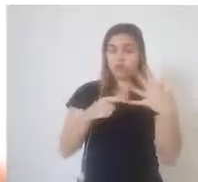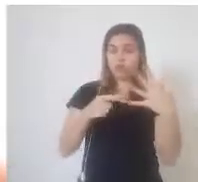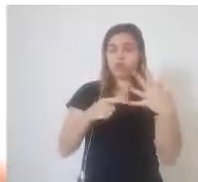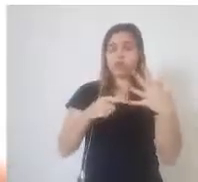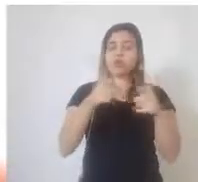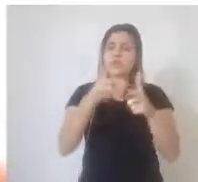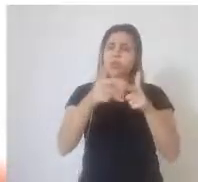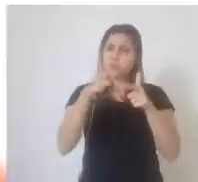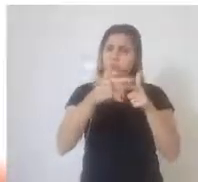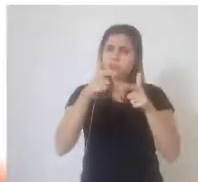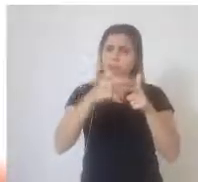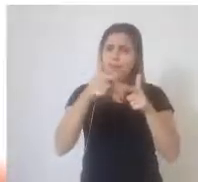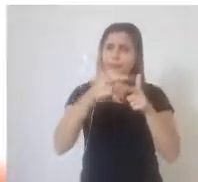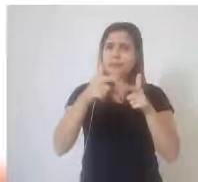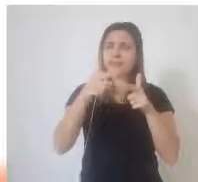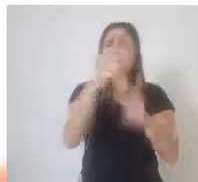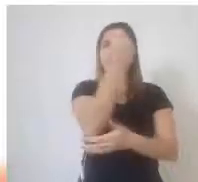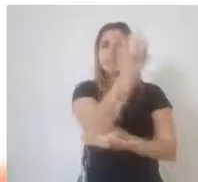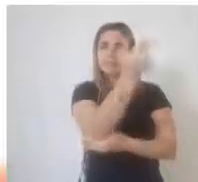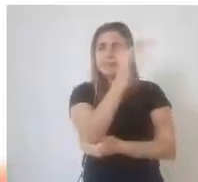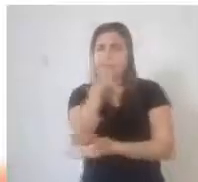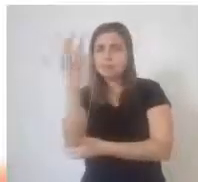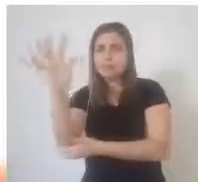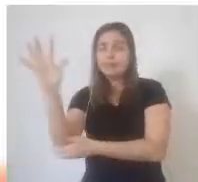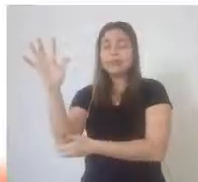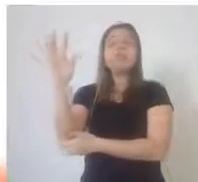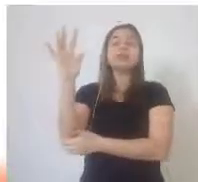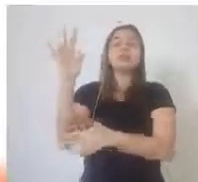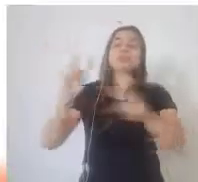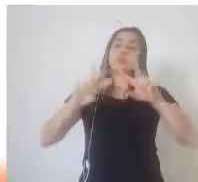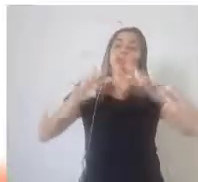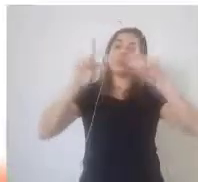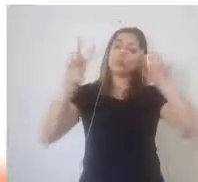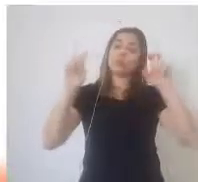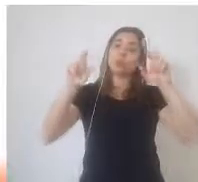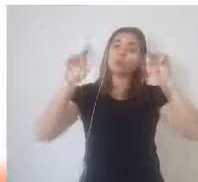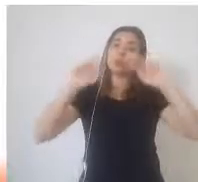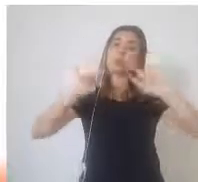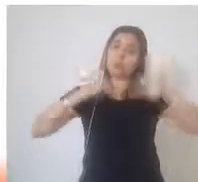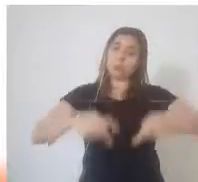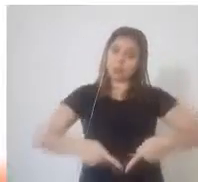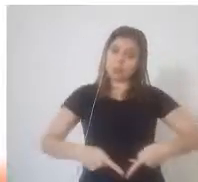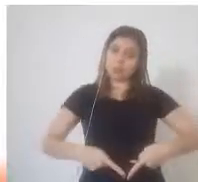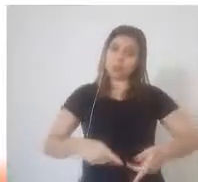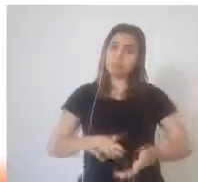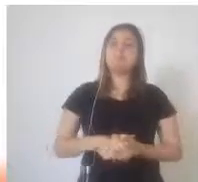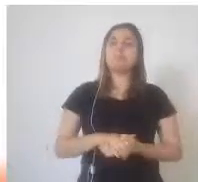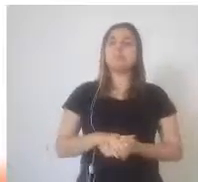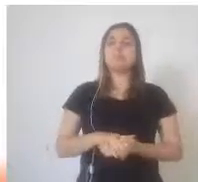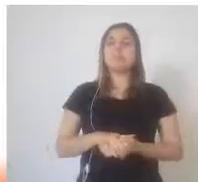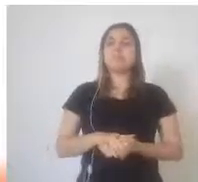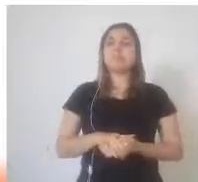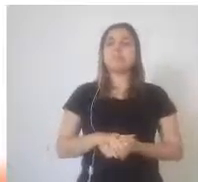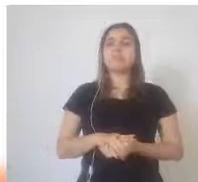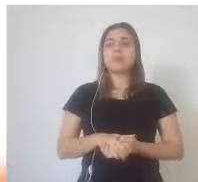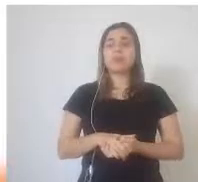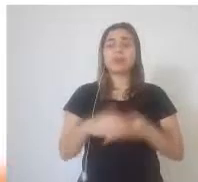ambientais associados com todos esses conceitos, né? Geralmente em decorrência da atividade